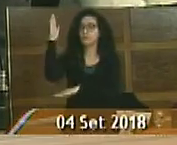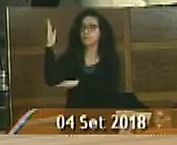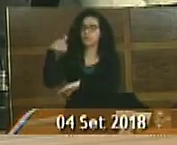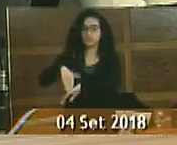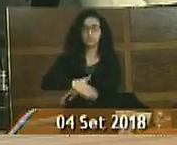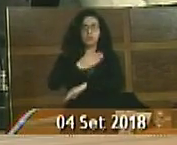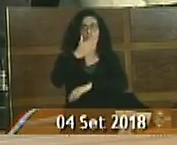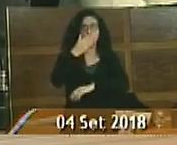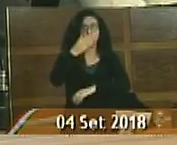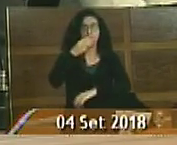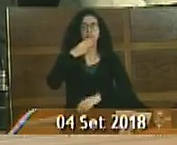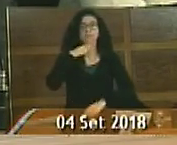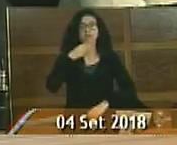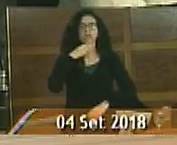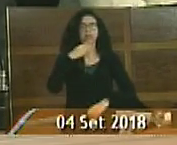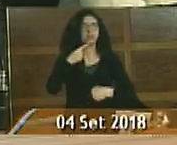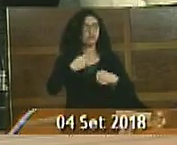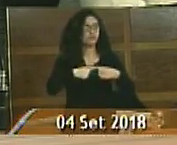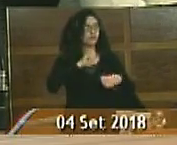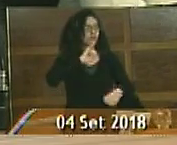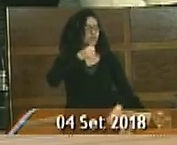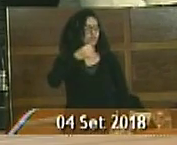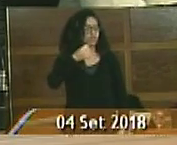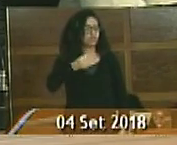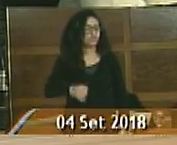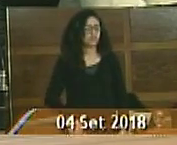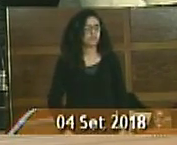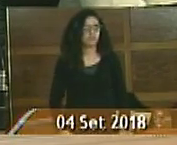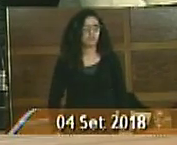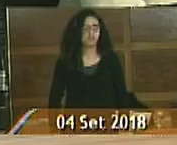rua Mangaratiba, Barra de Apoio. Você não está vendo que eu estou lendo, não, pô? Você